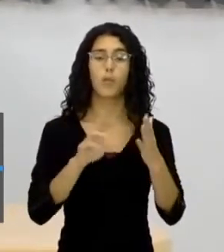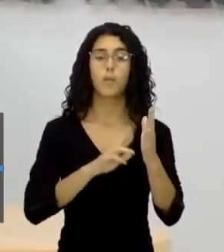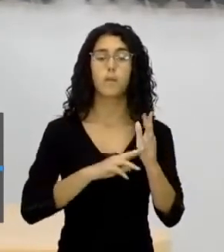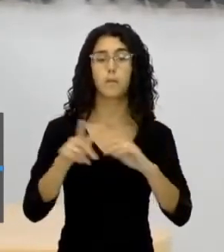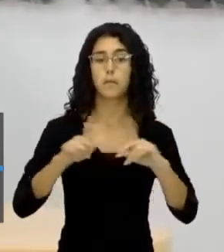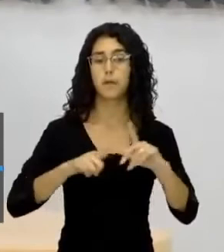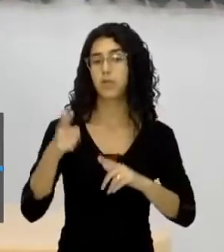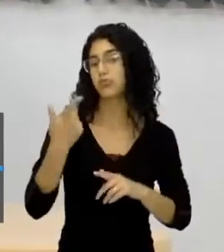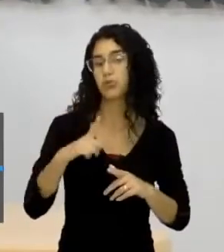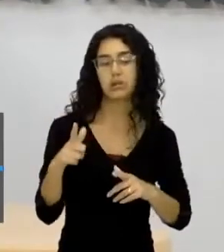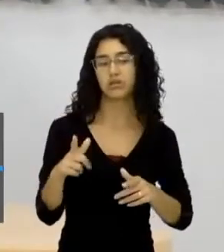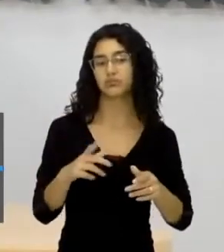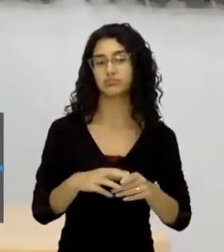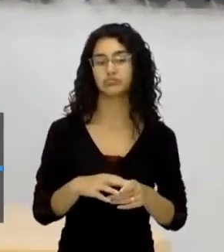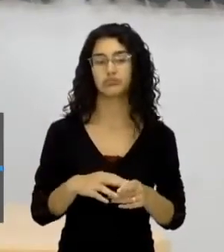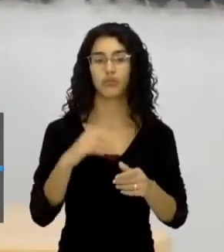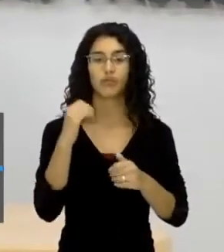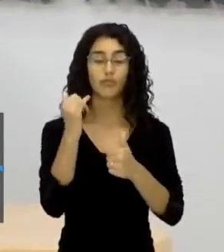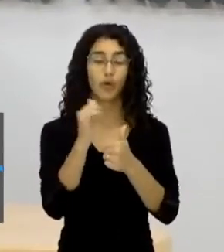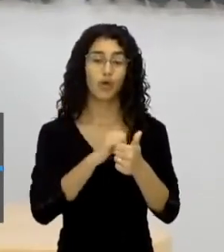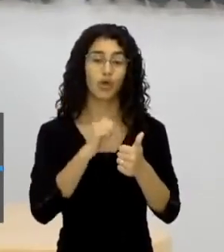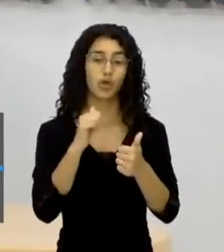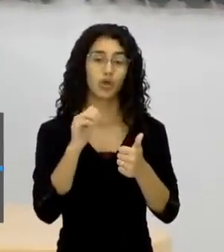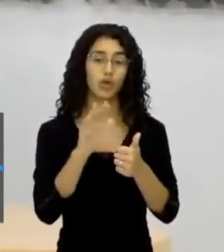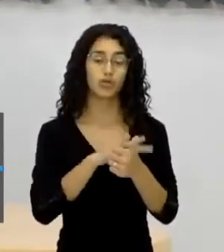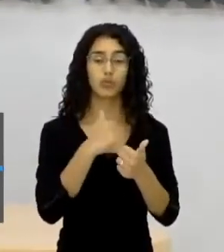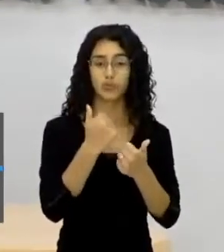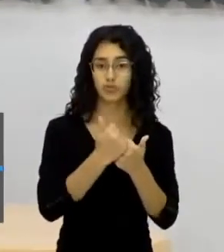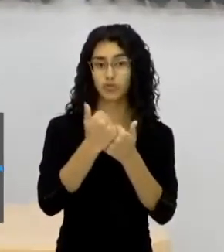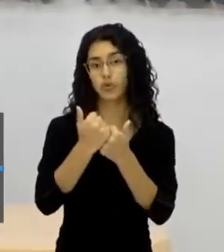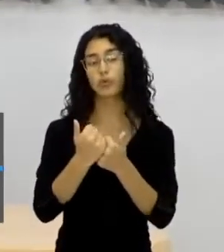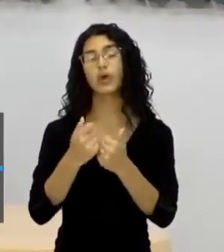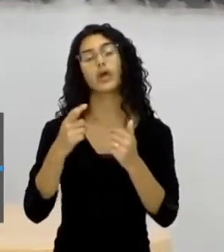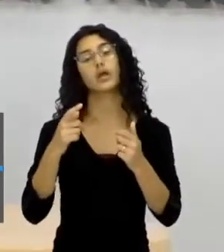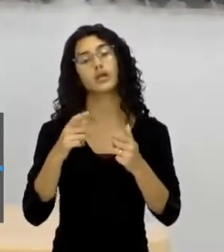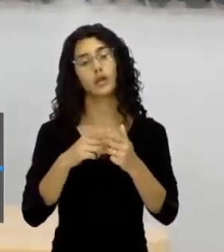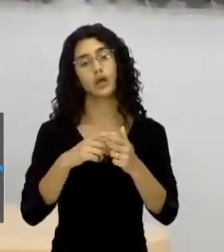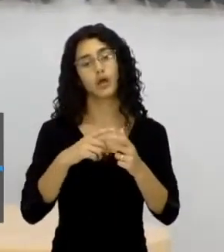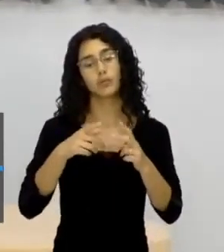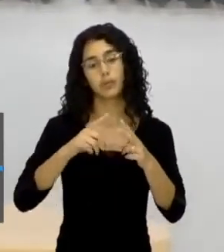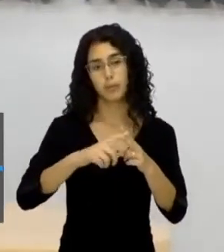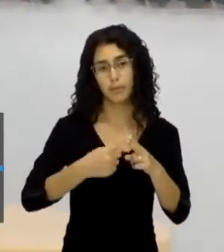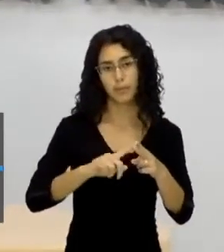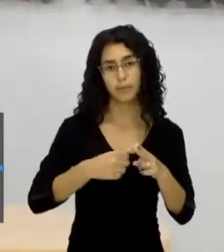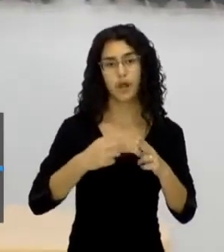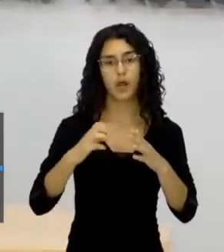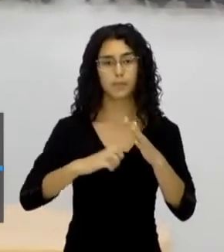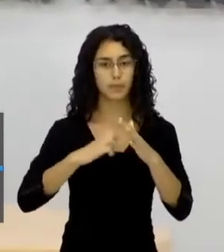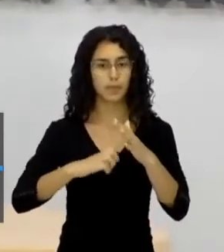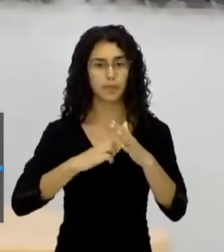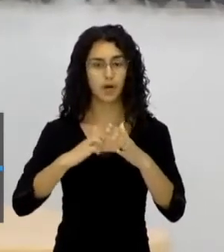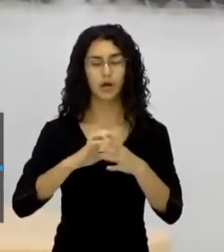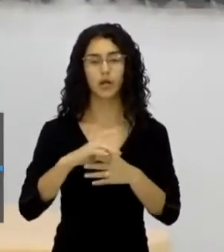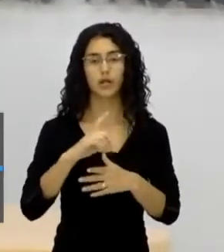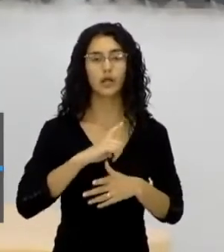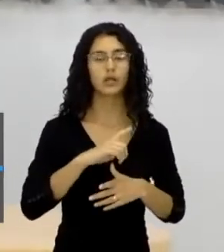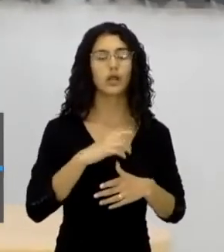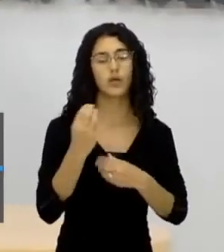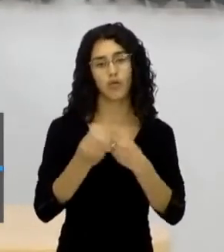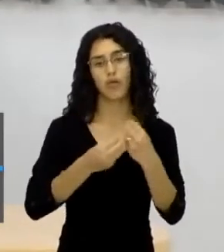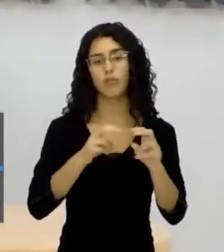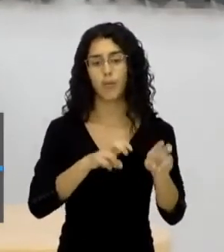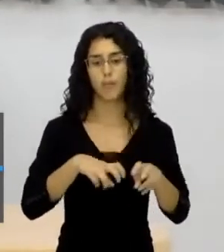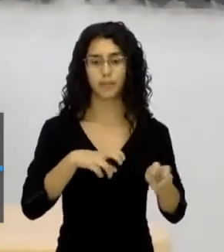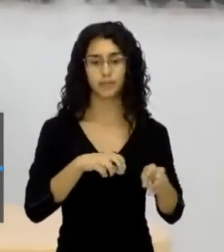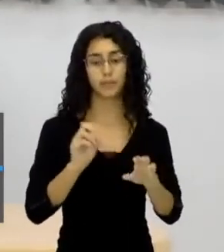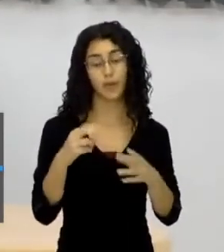mais, ou porque a mão de obra foi substituída, né, pela mecanização, como acaso acontece aí nas áreas rurais,